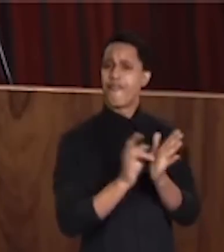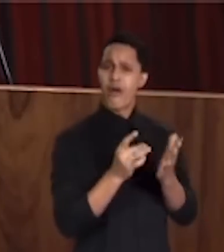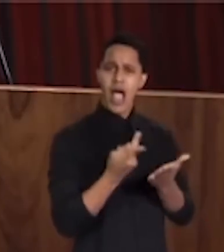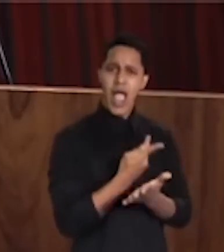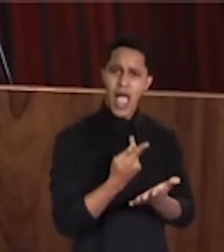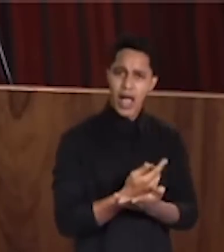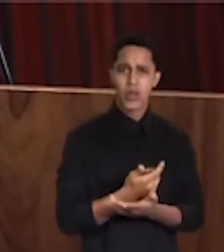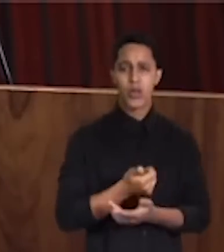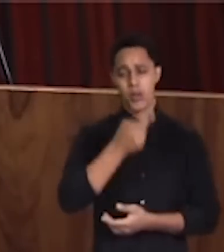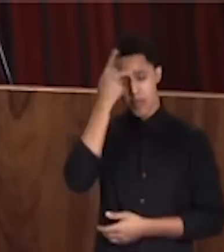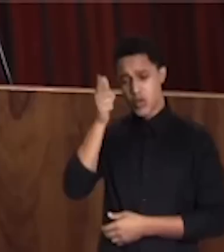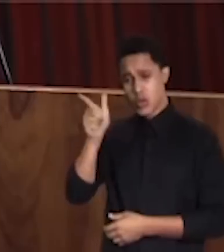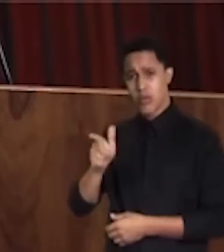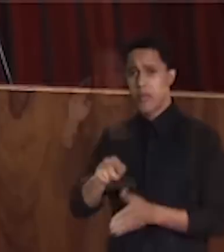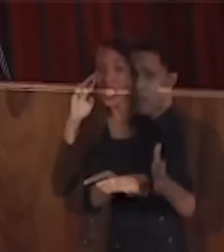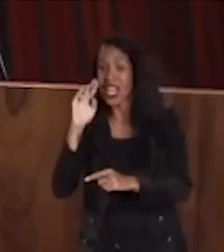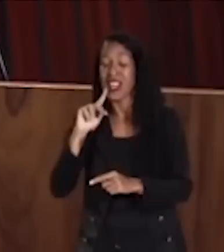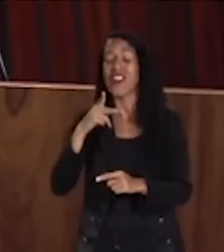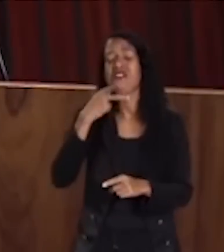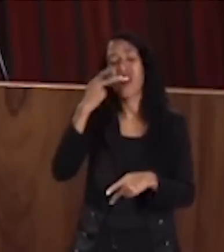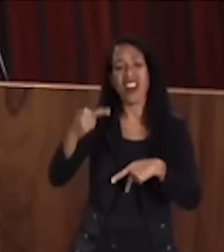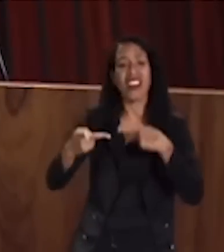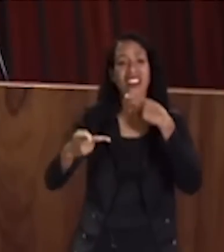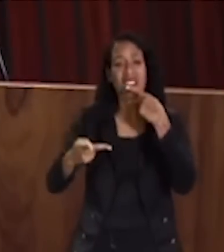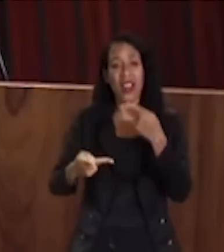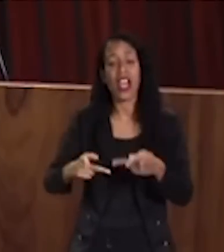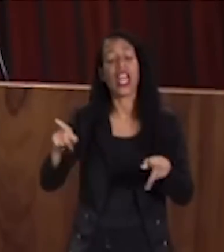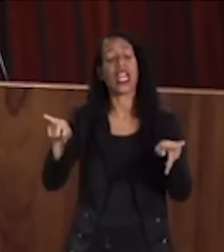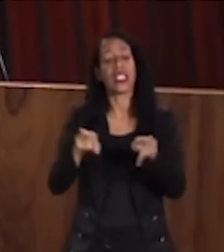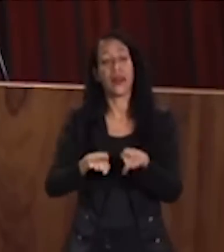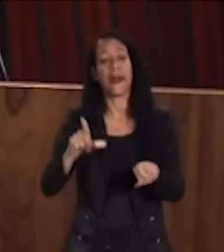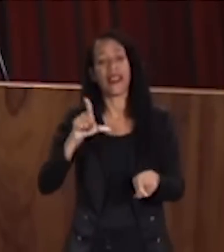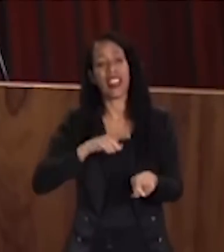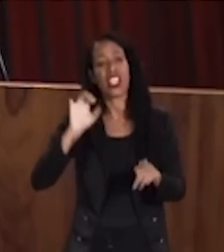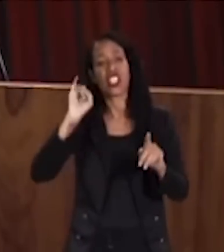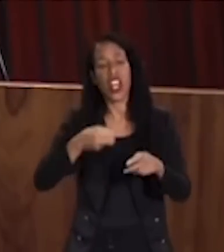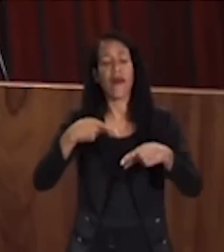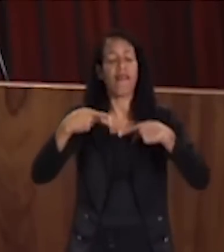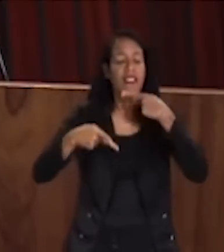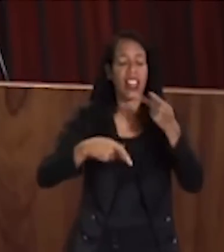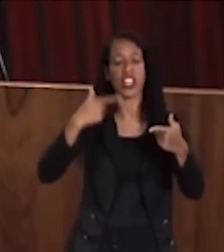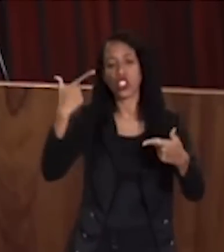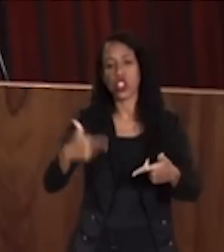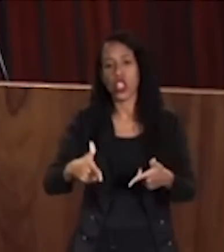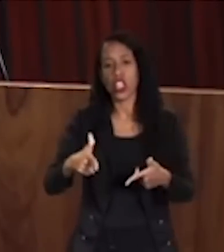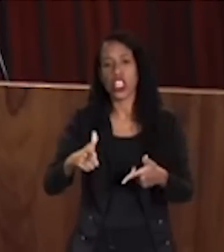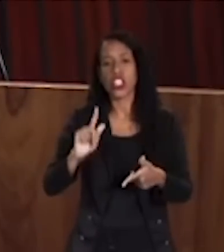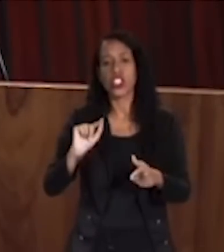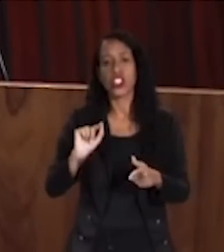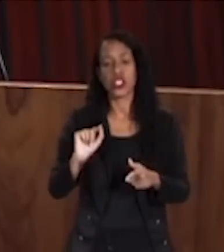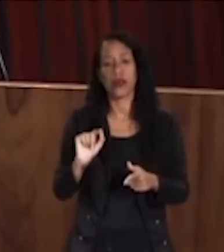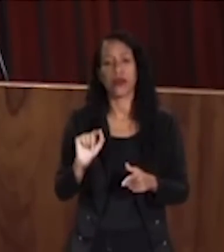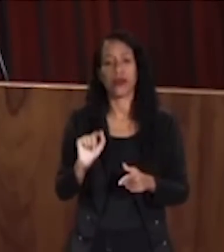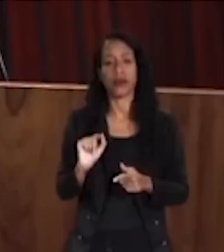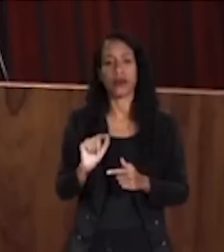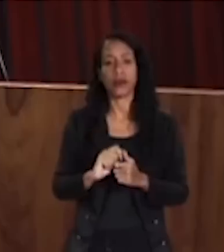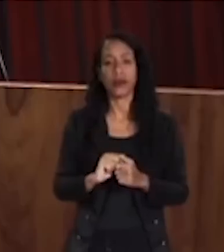investigado, Jair Messias Bolsonaro. Há referências que também aqui já foram repetidas de